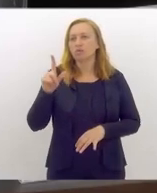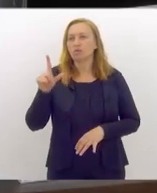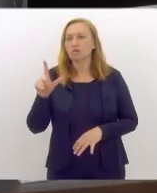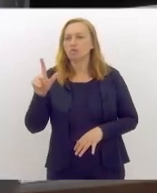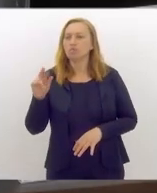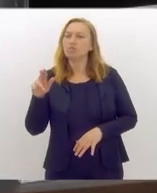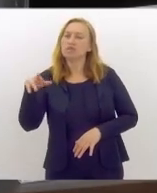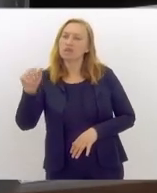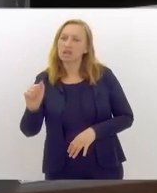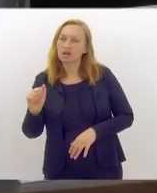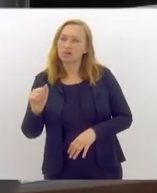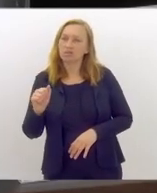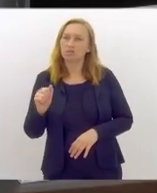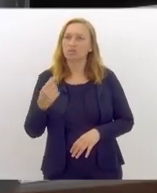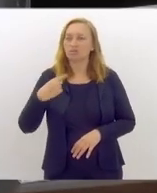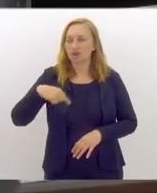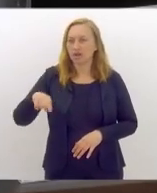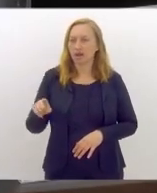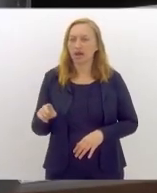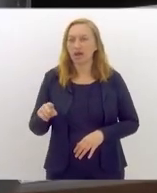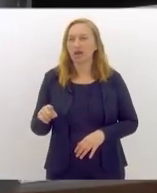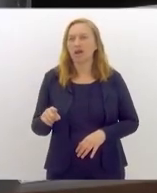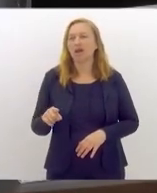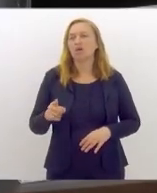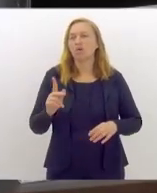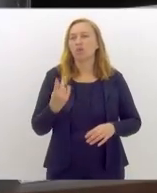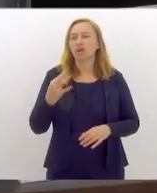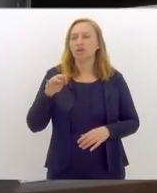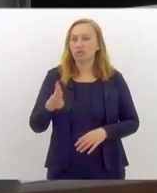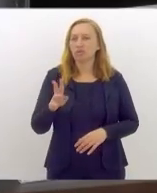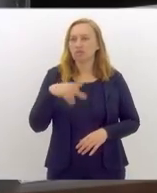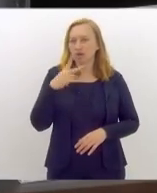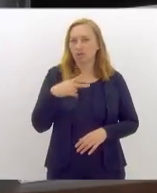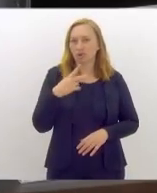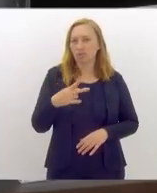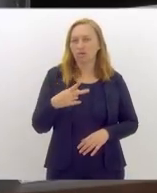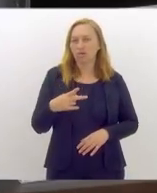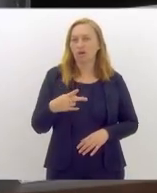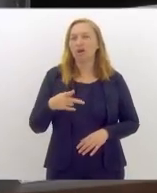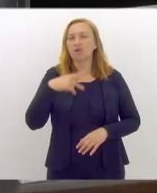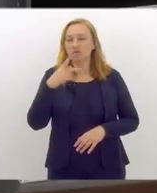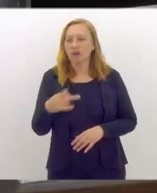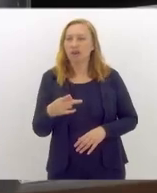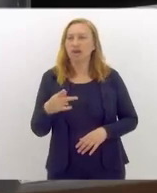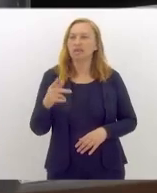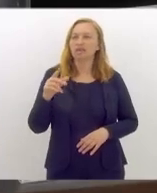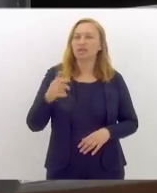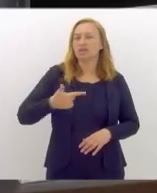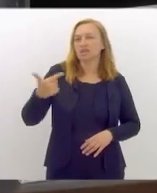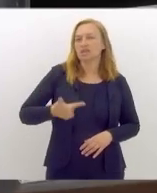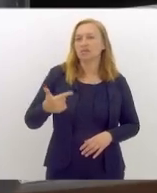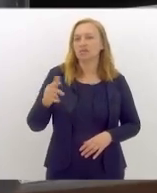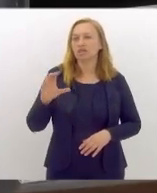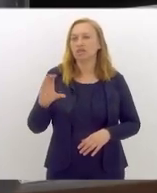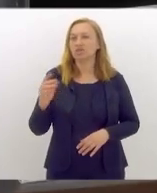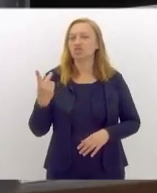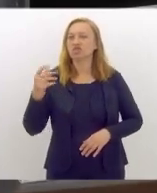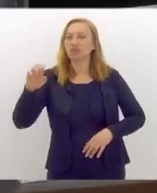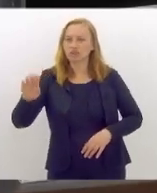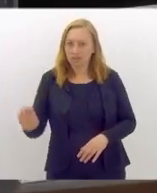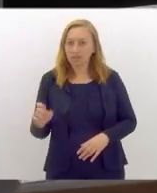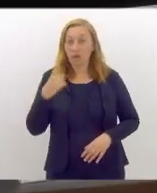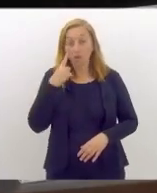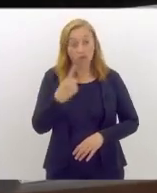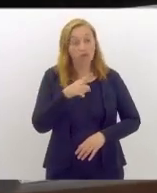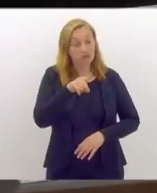do afrorega o Heitor se emocionou ao falar do segundo a chance então ali eu vi que você já tinha o DNA do afroreg aí ele